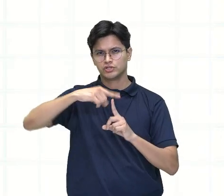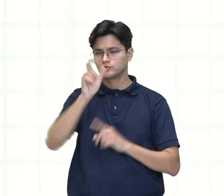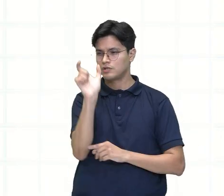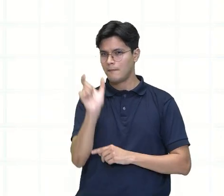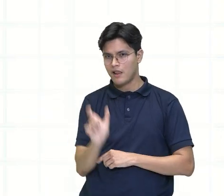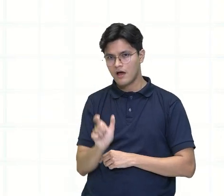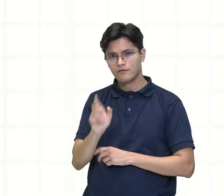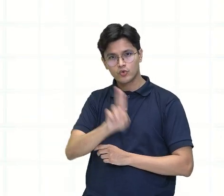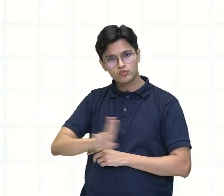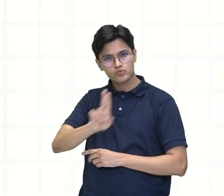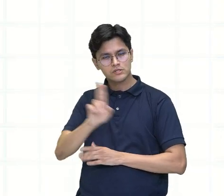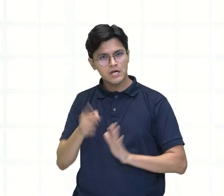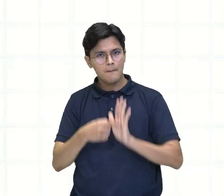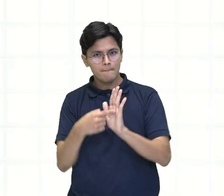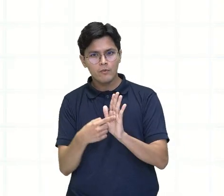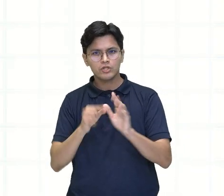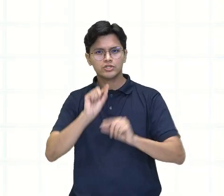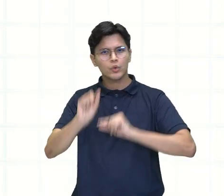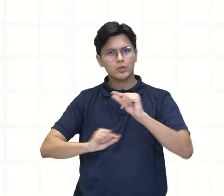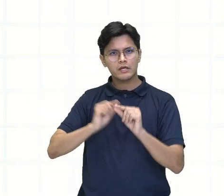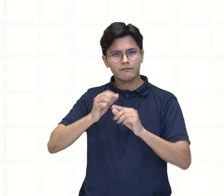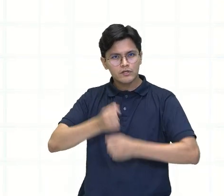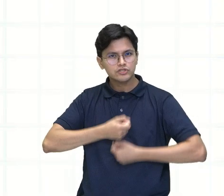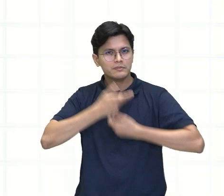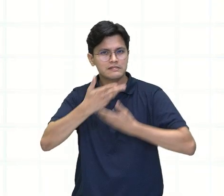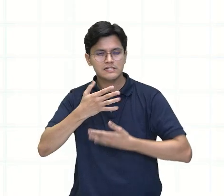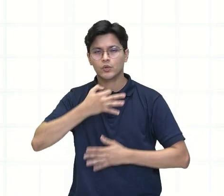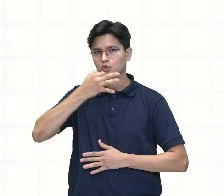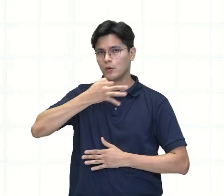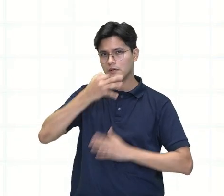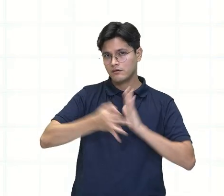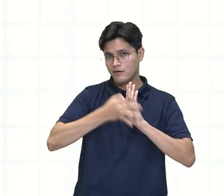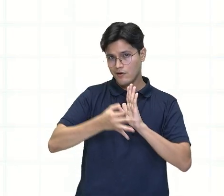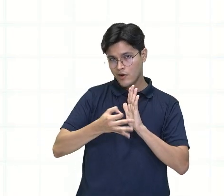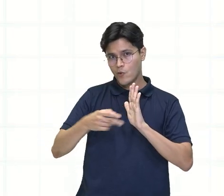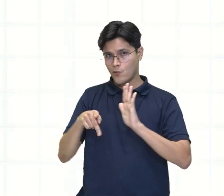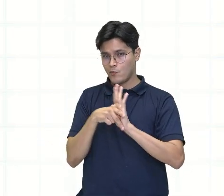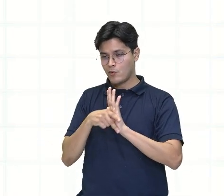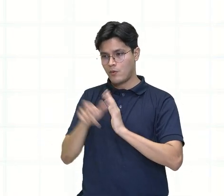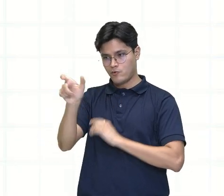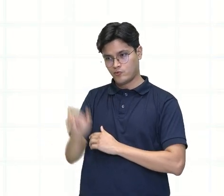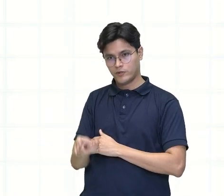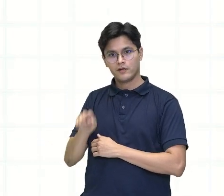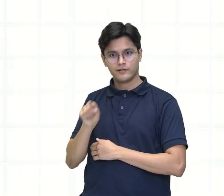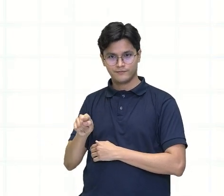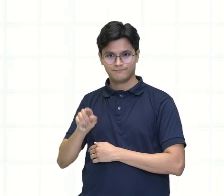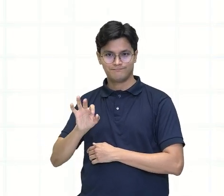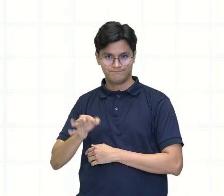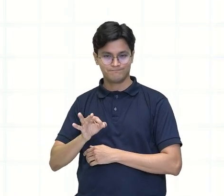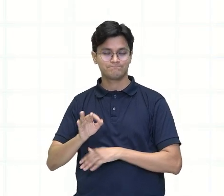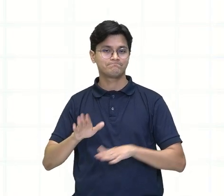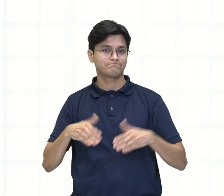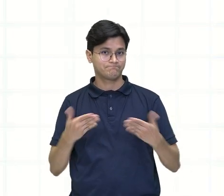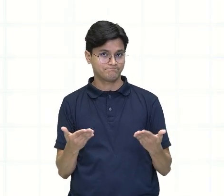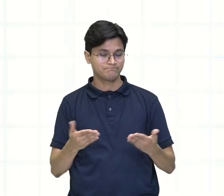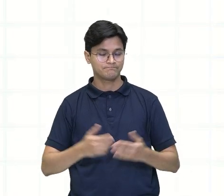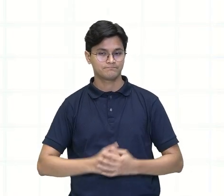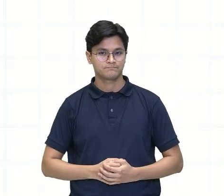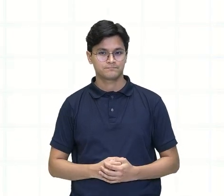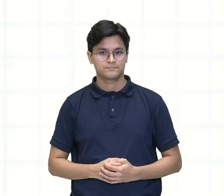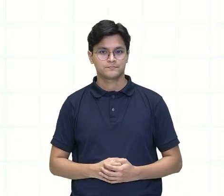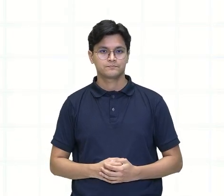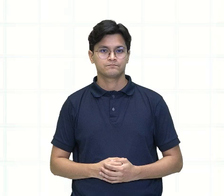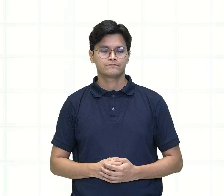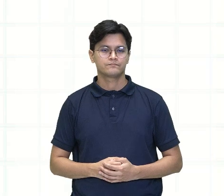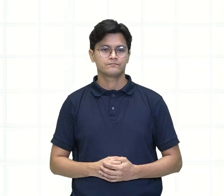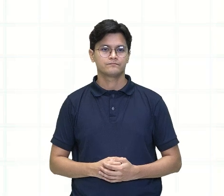dito pelo emissor, né? Sobre o conteúdo enunciado. Certo, pessoal?